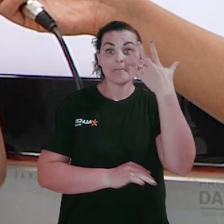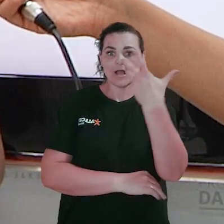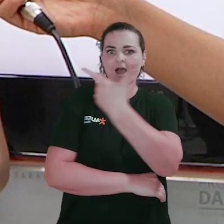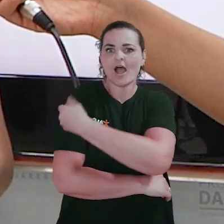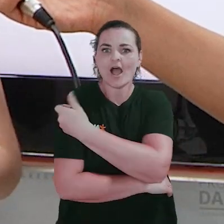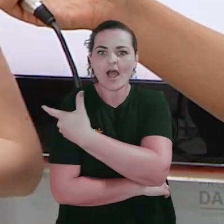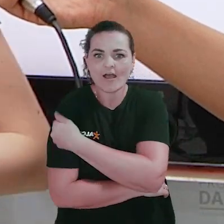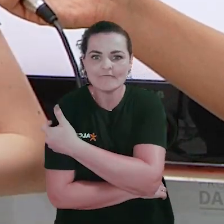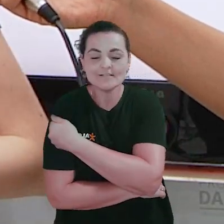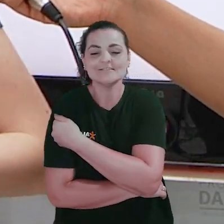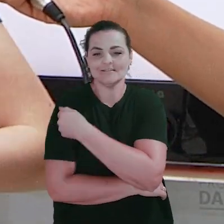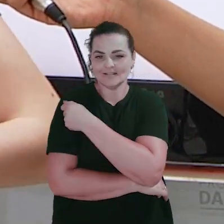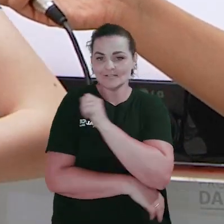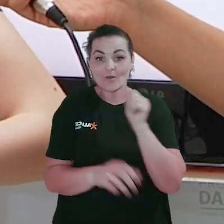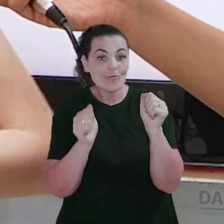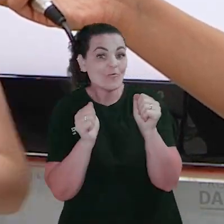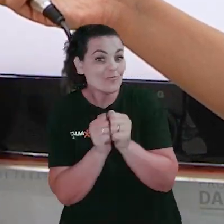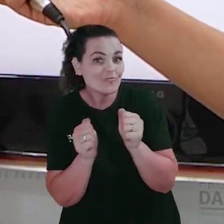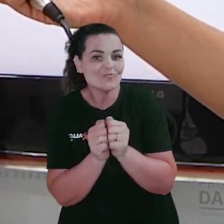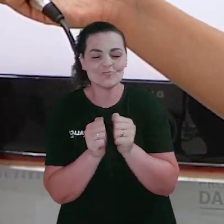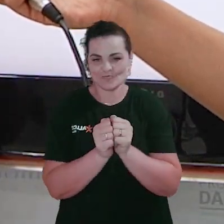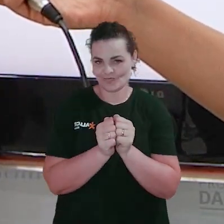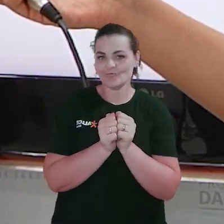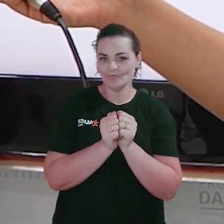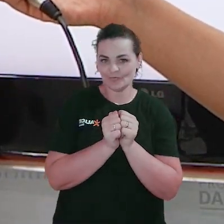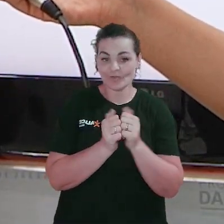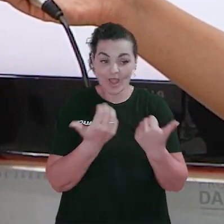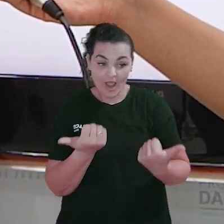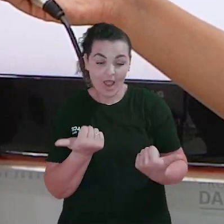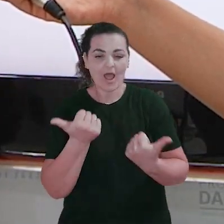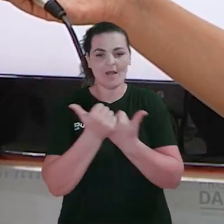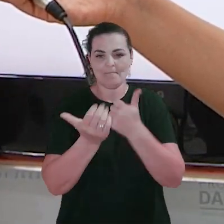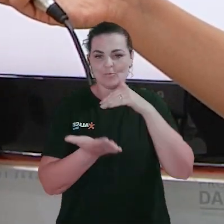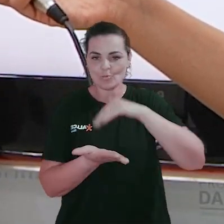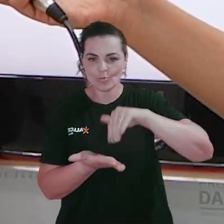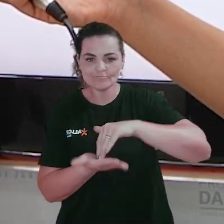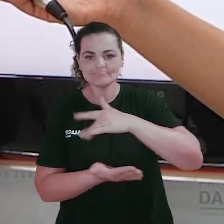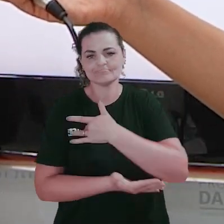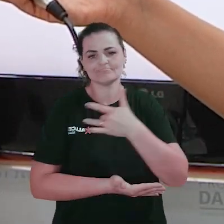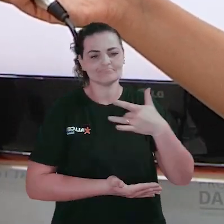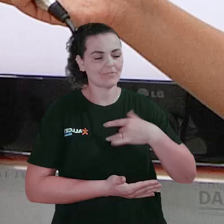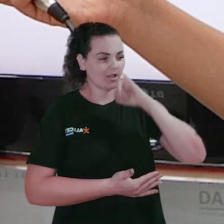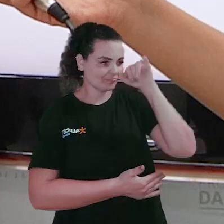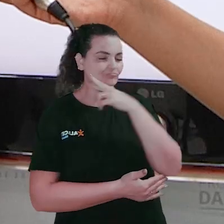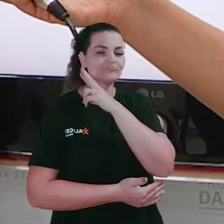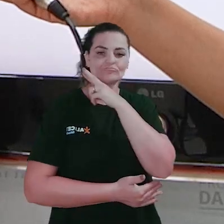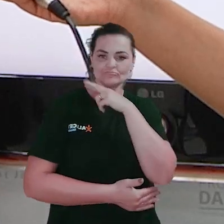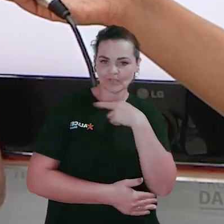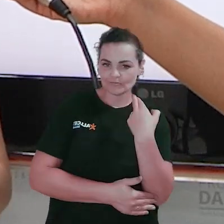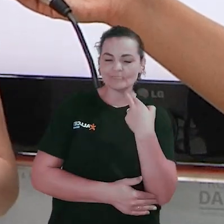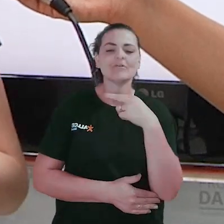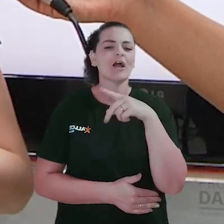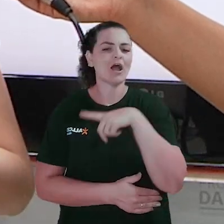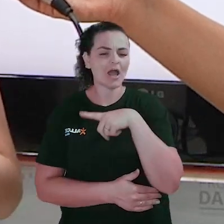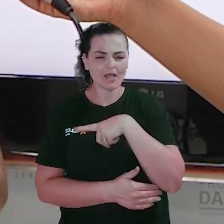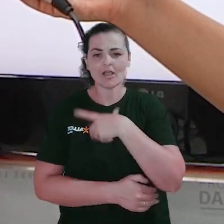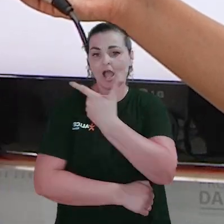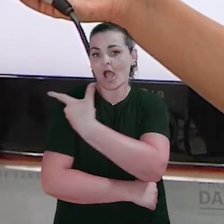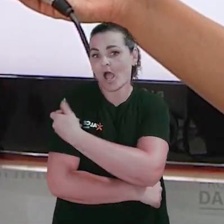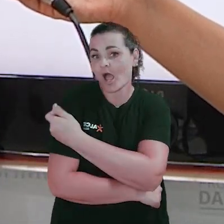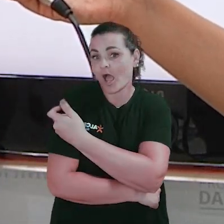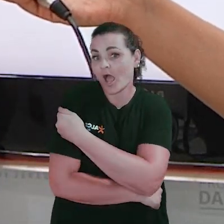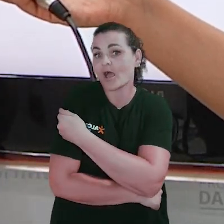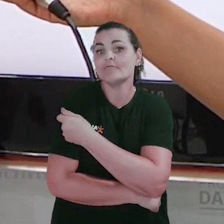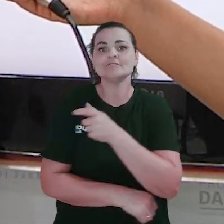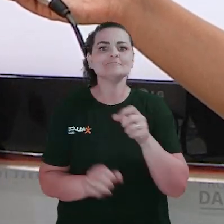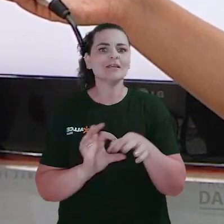de vacinação junto lá da feijoada. Com o apoio ali da Secretaria de Saúde aqui de Jaraguá do Sul, nós vamos estar com